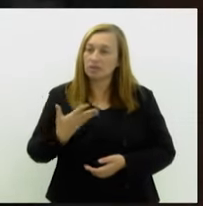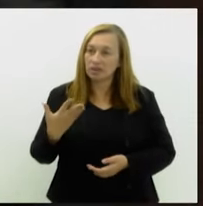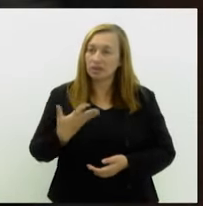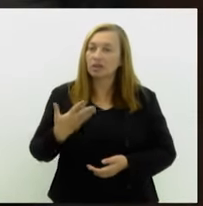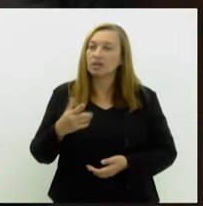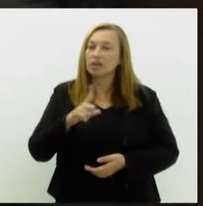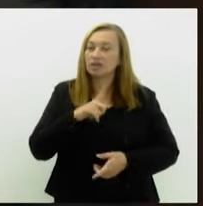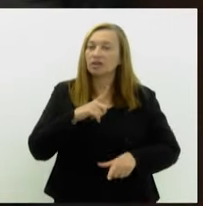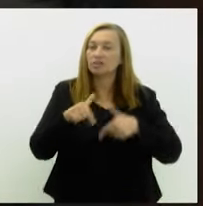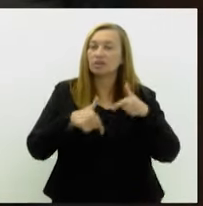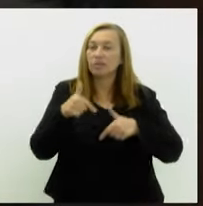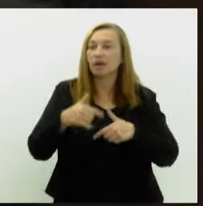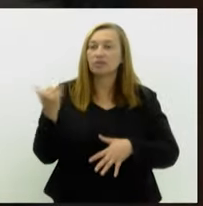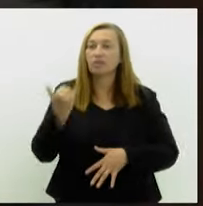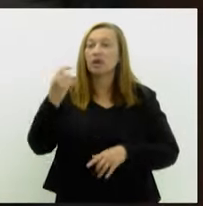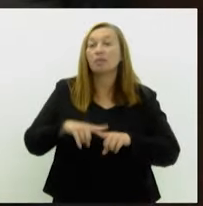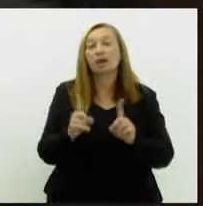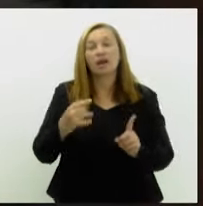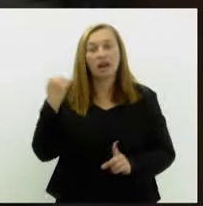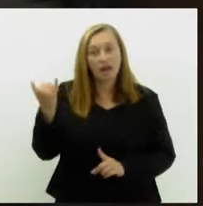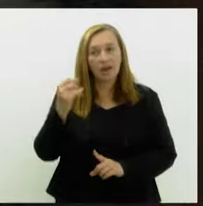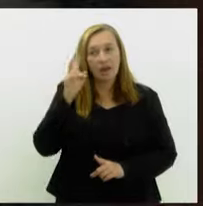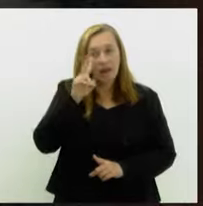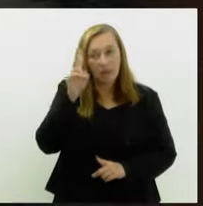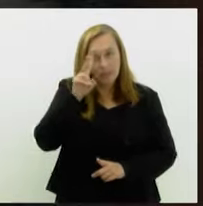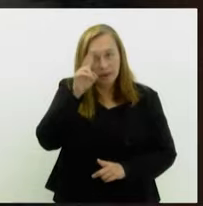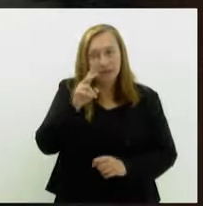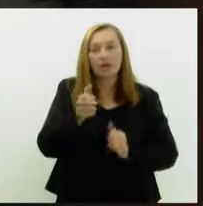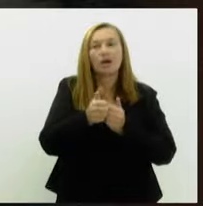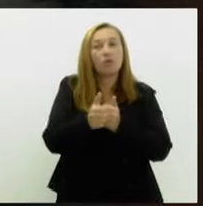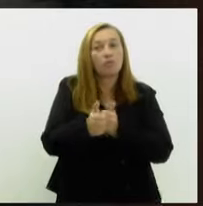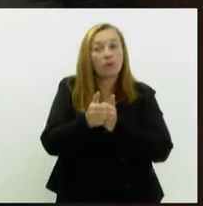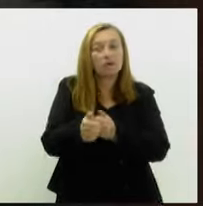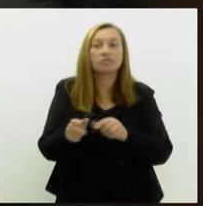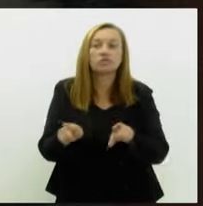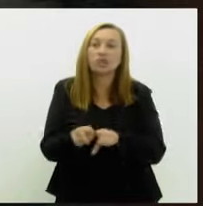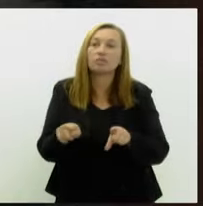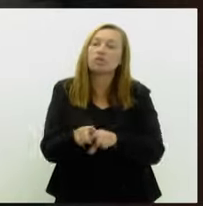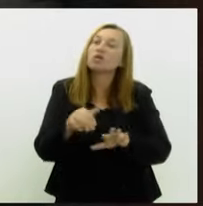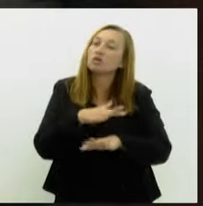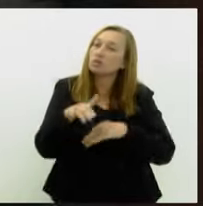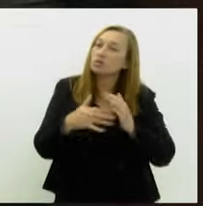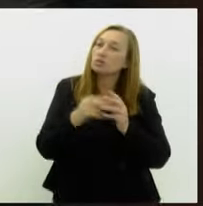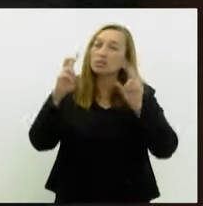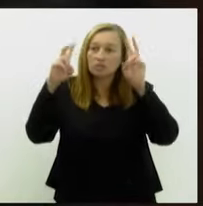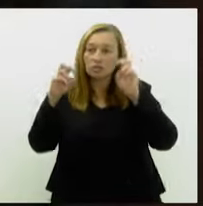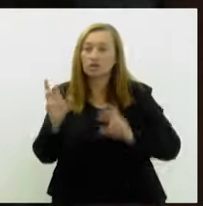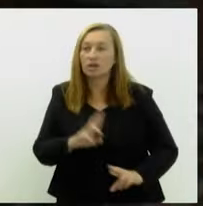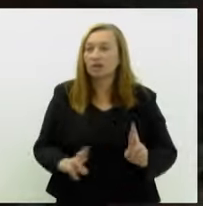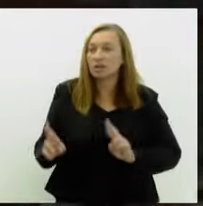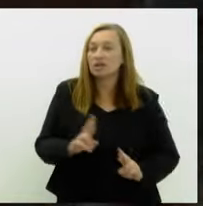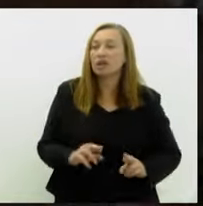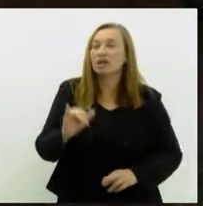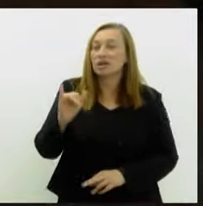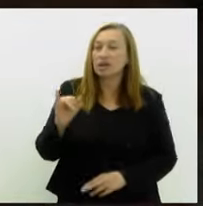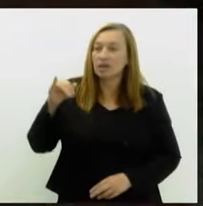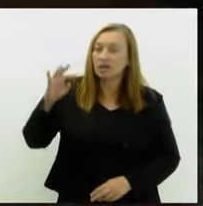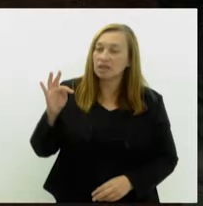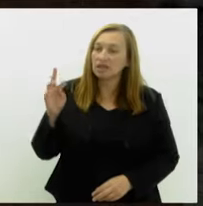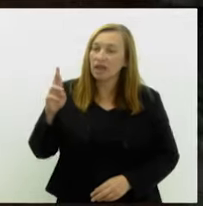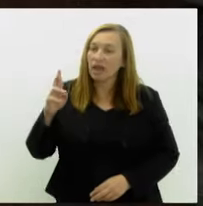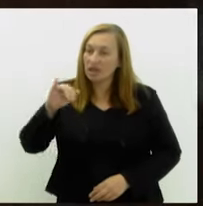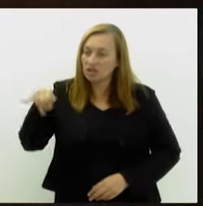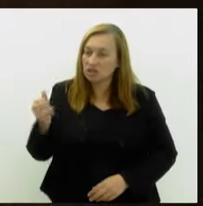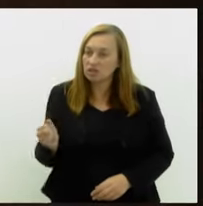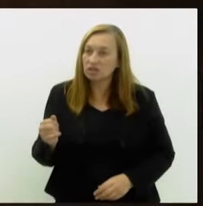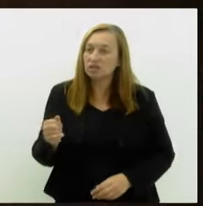um trabalho importante, mas lembrar que nós também acompanhamos todas as questões relacionadas ao ITERJ, trazendo